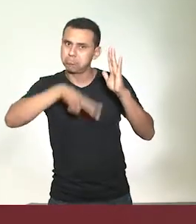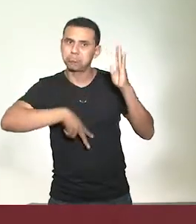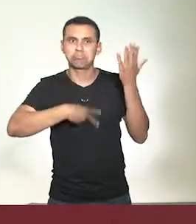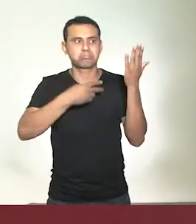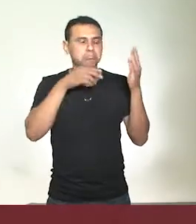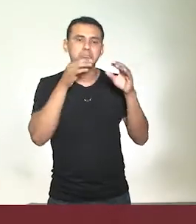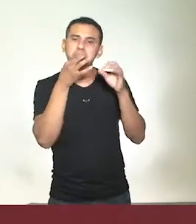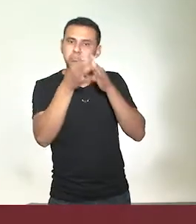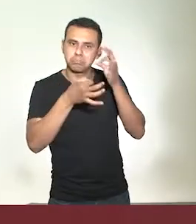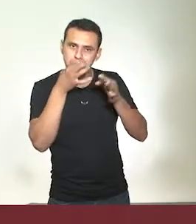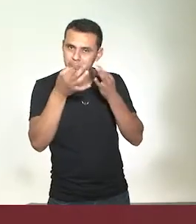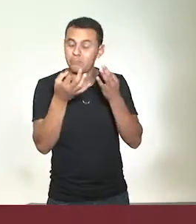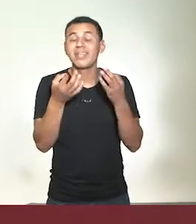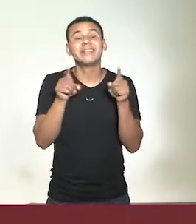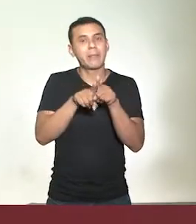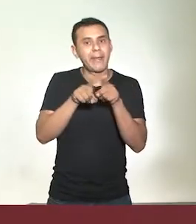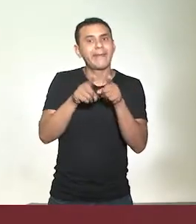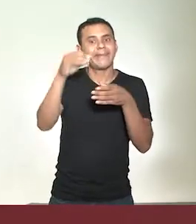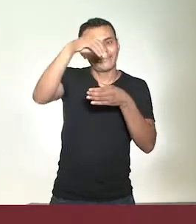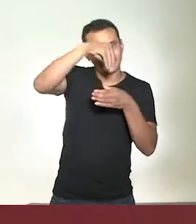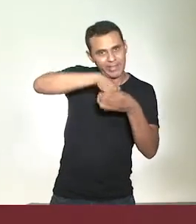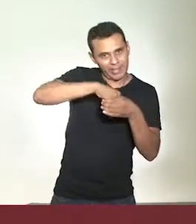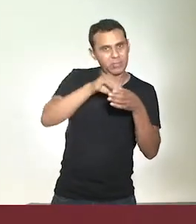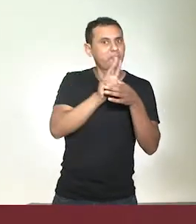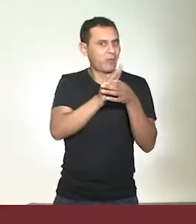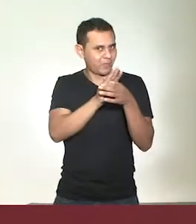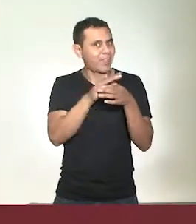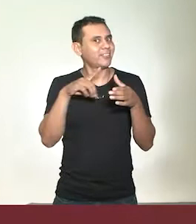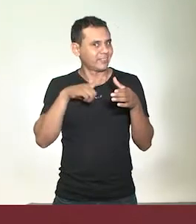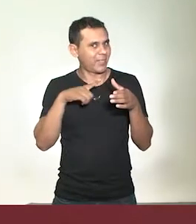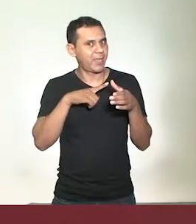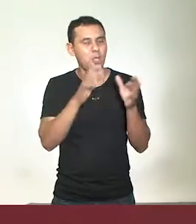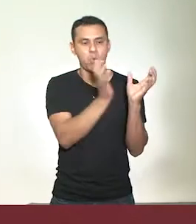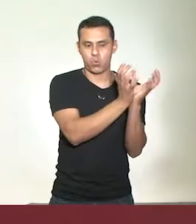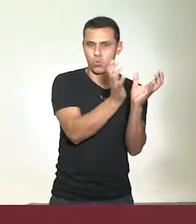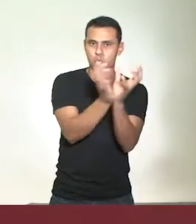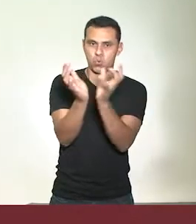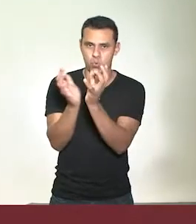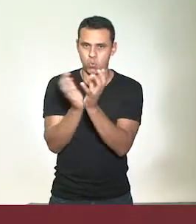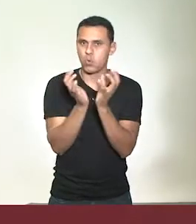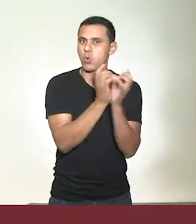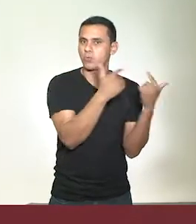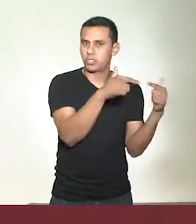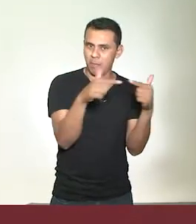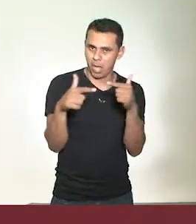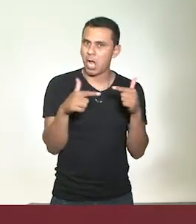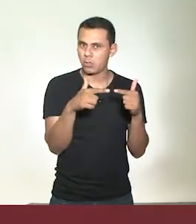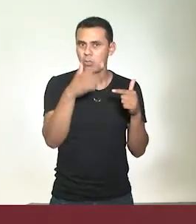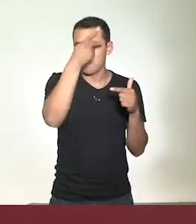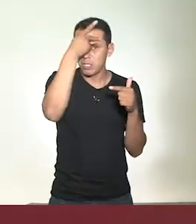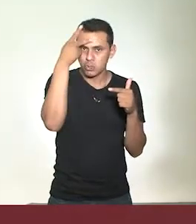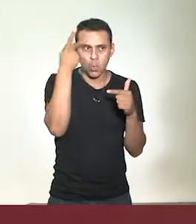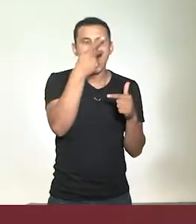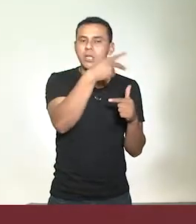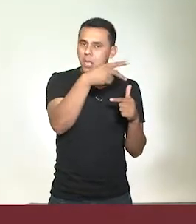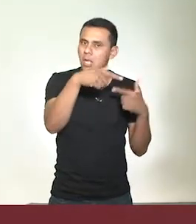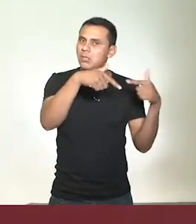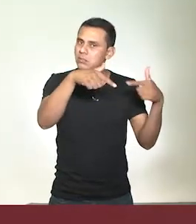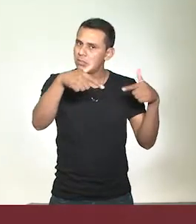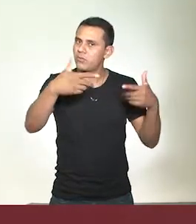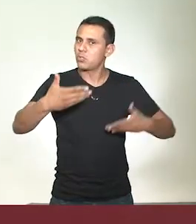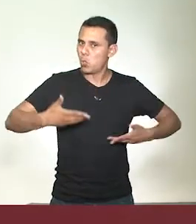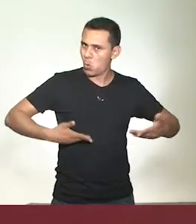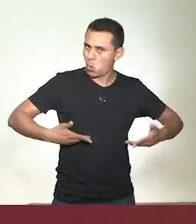mas internamente também nós podíamos grupos de trabalho que foram indicados pelos diretores de centro portanto os